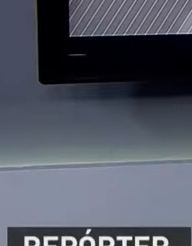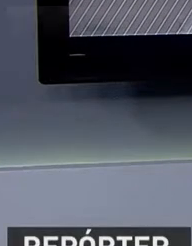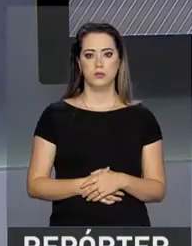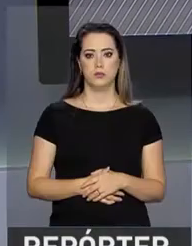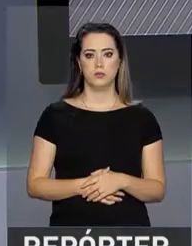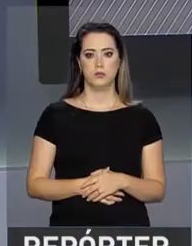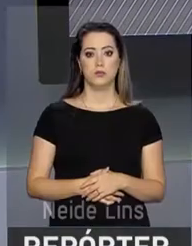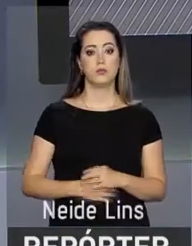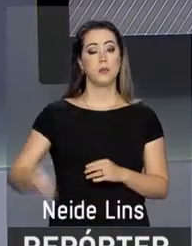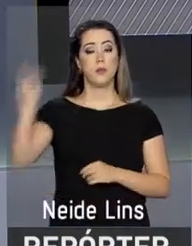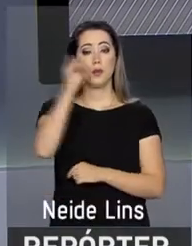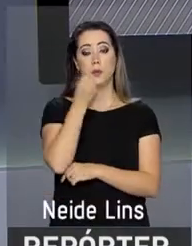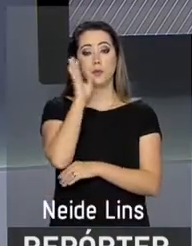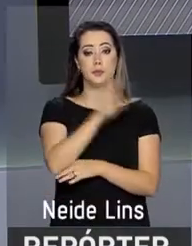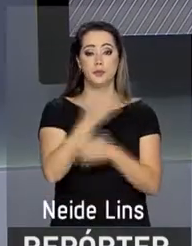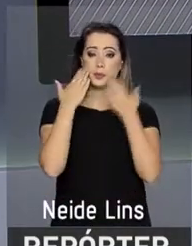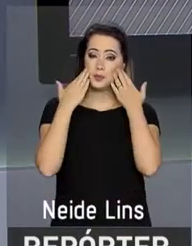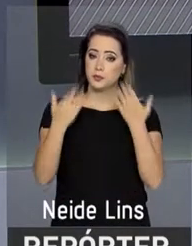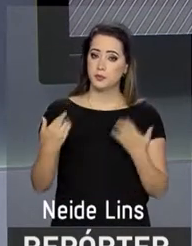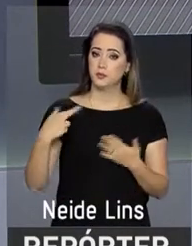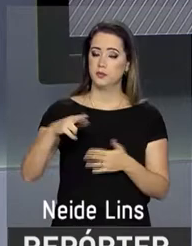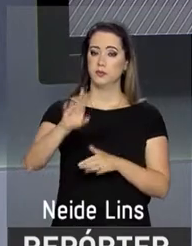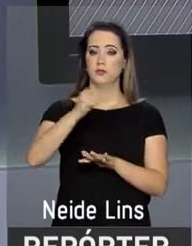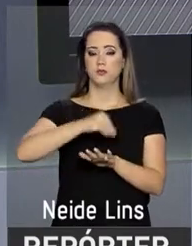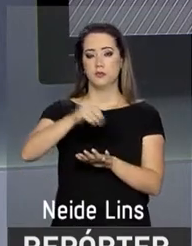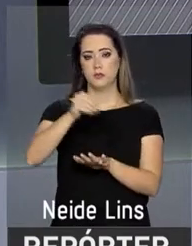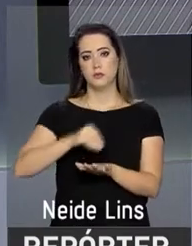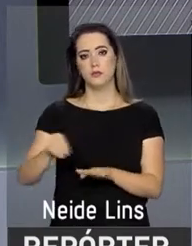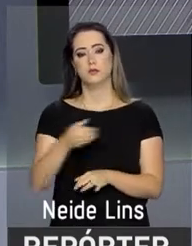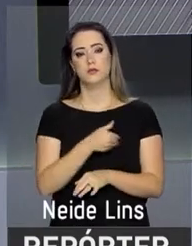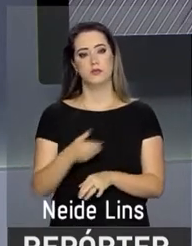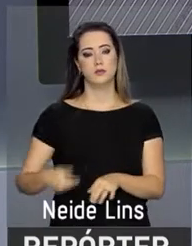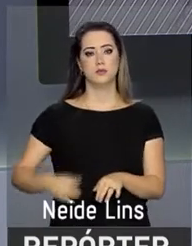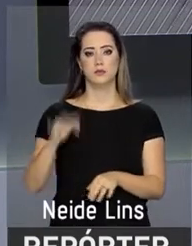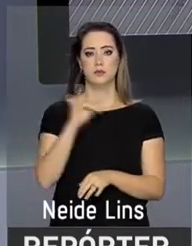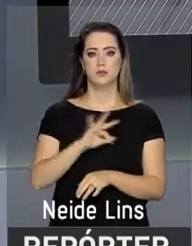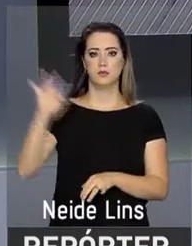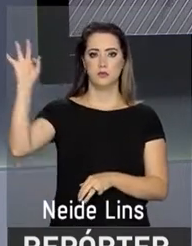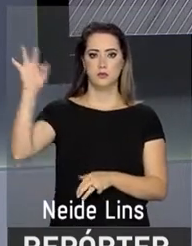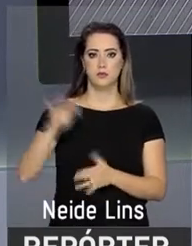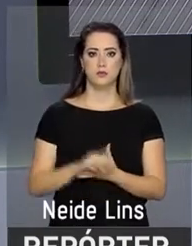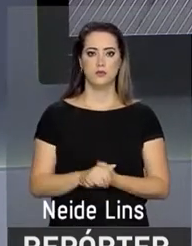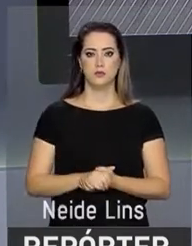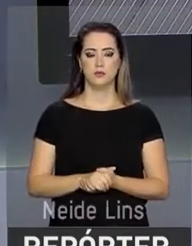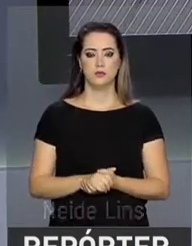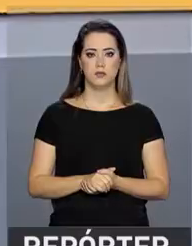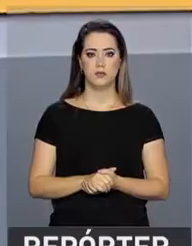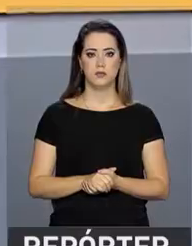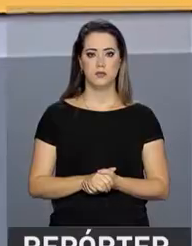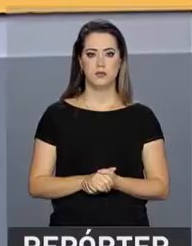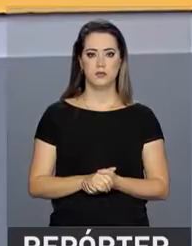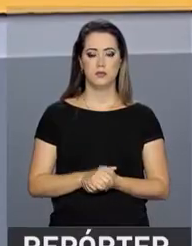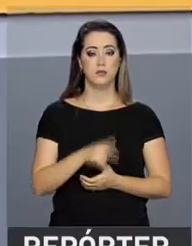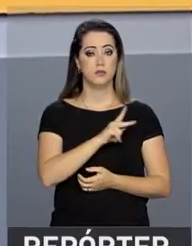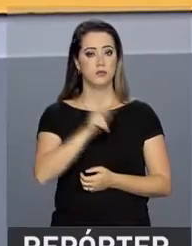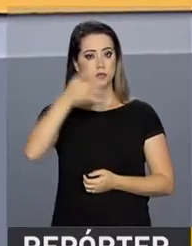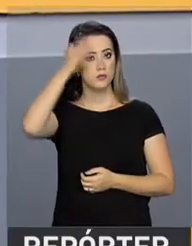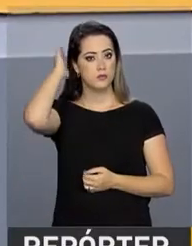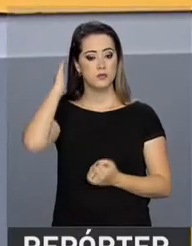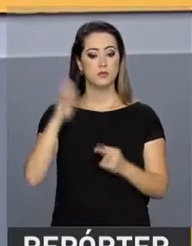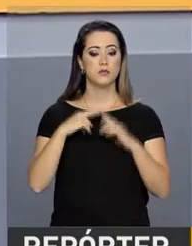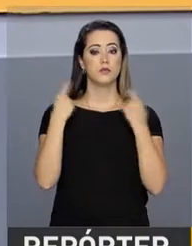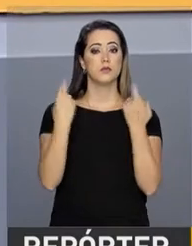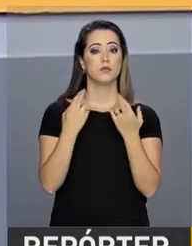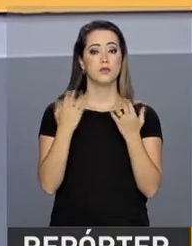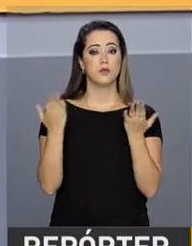olá boa tarde começa agora mais uma edição do repórter nbr e as notícias do governo federal o presidente michel